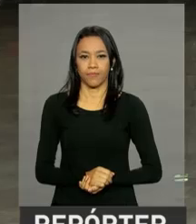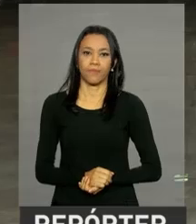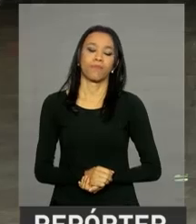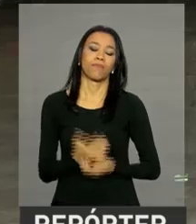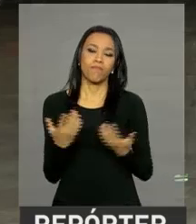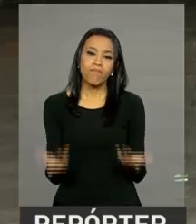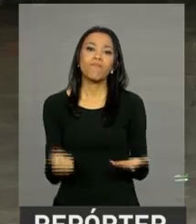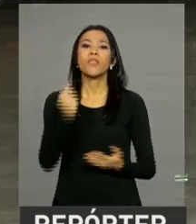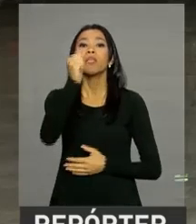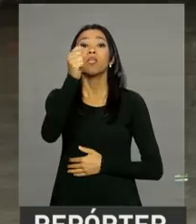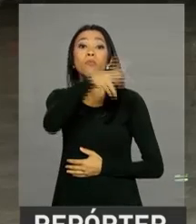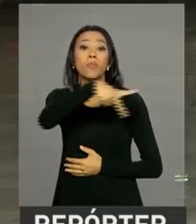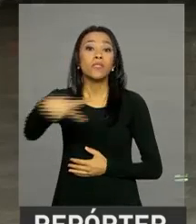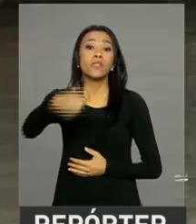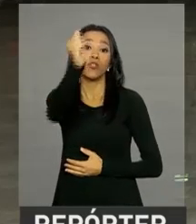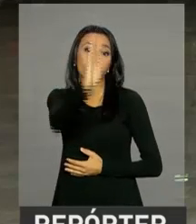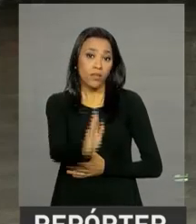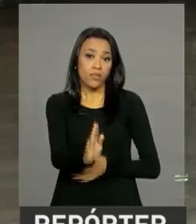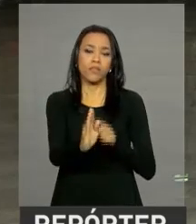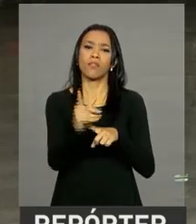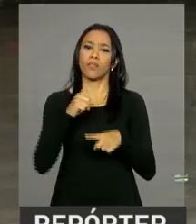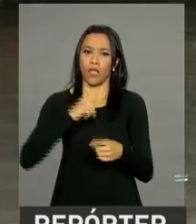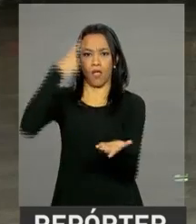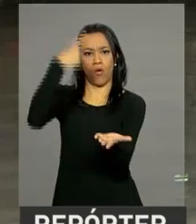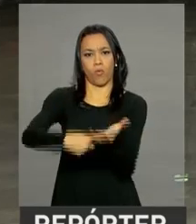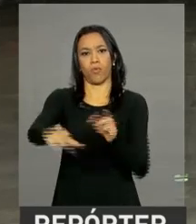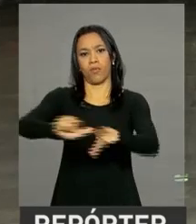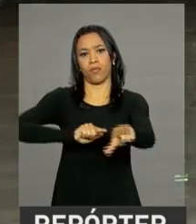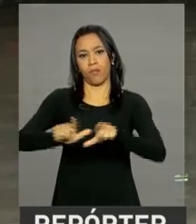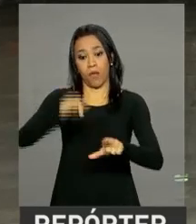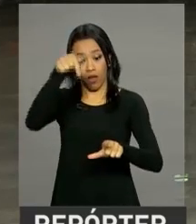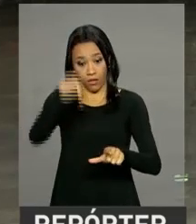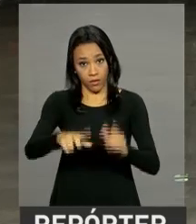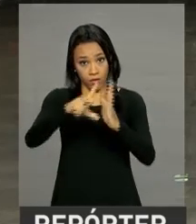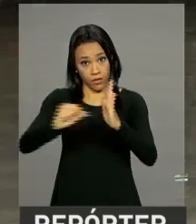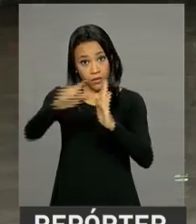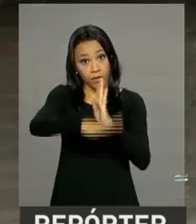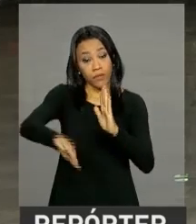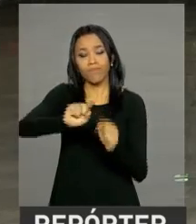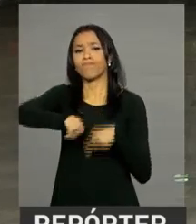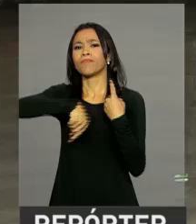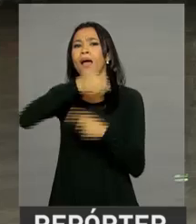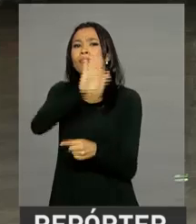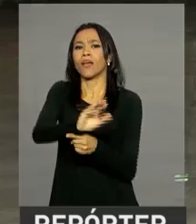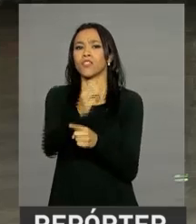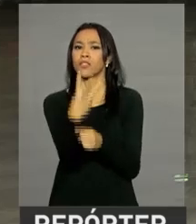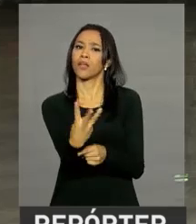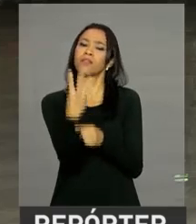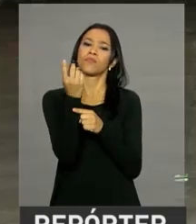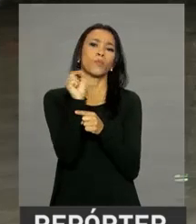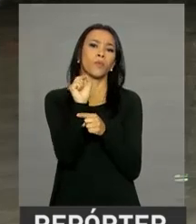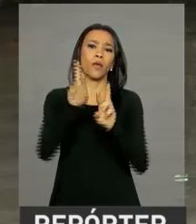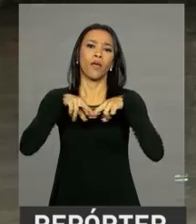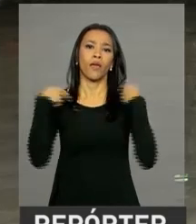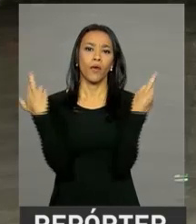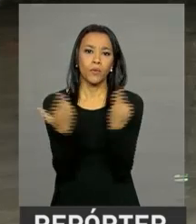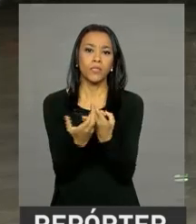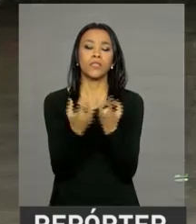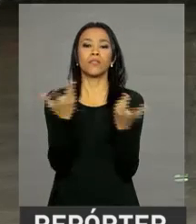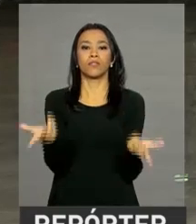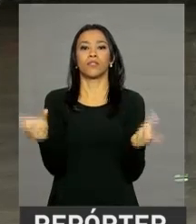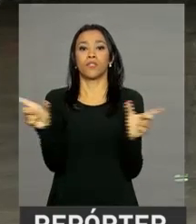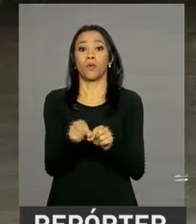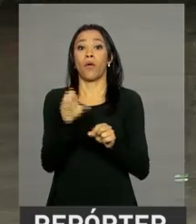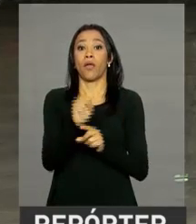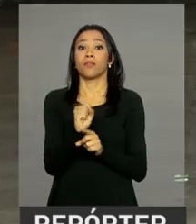E o presidente da República, Michel Temer, tem agenda hoje aqui no Palácio do Planalto. À tarde, às 3 horas, ele se reúne com a ministra do Supremo